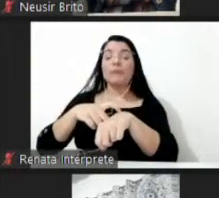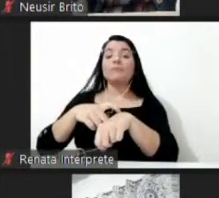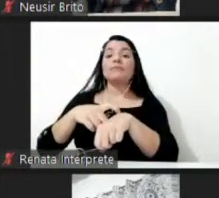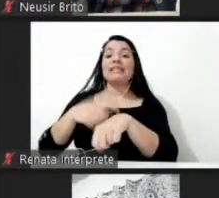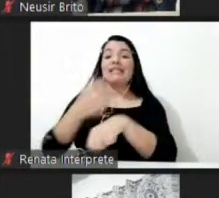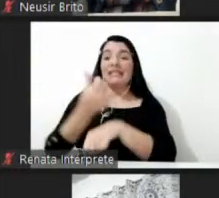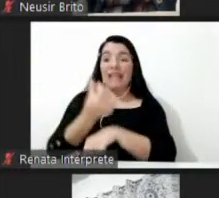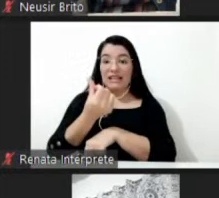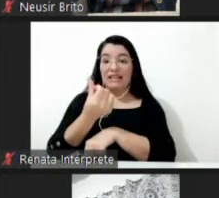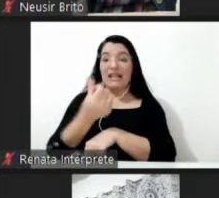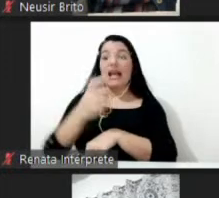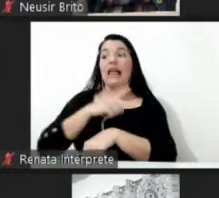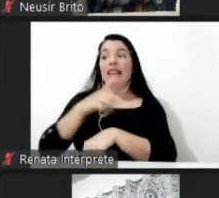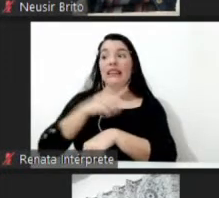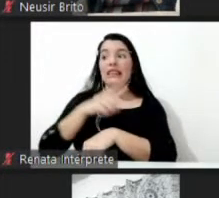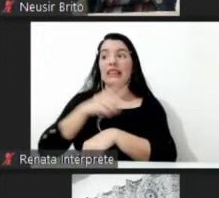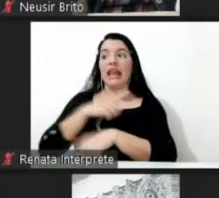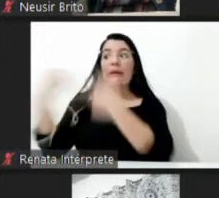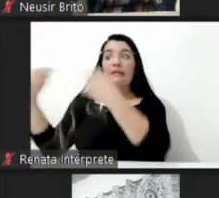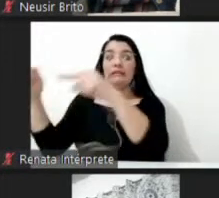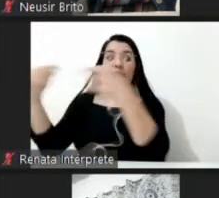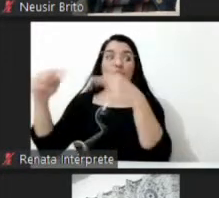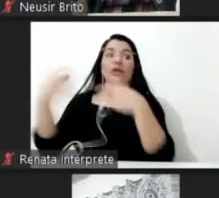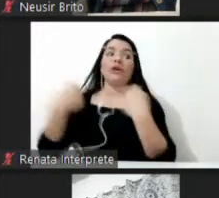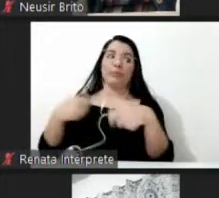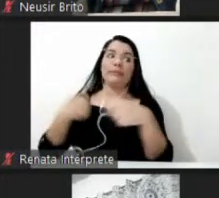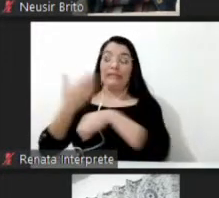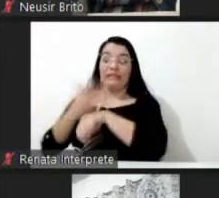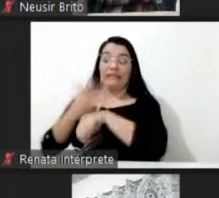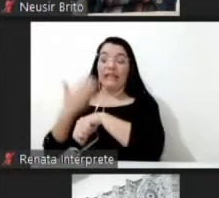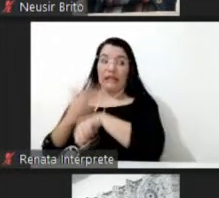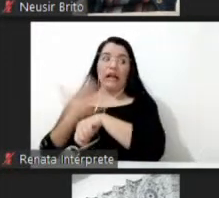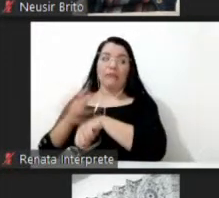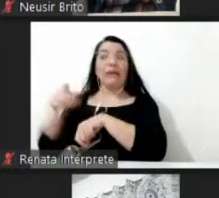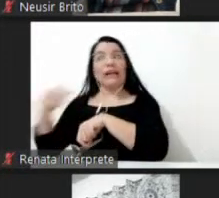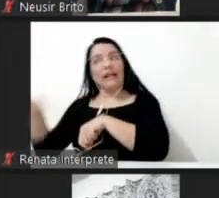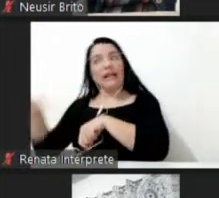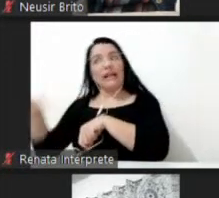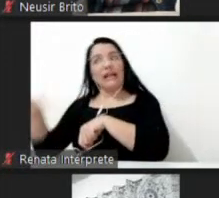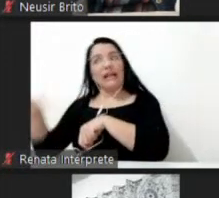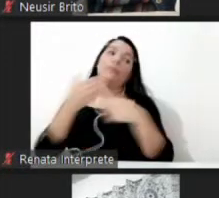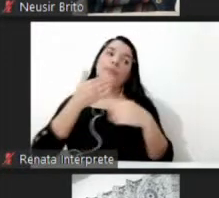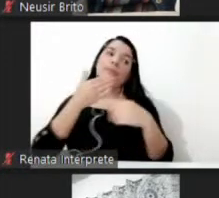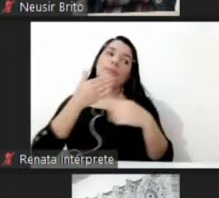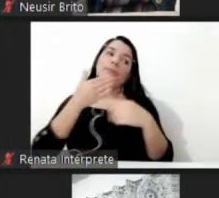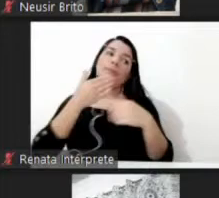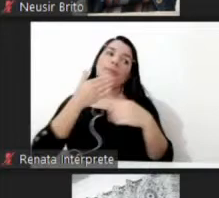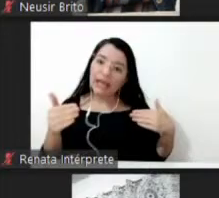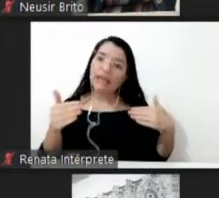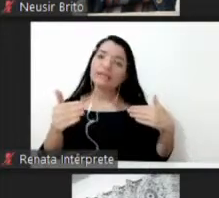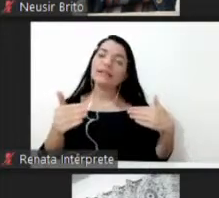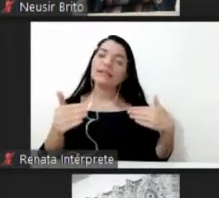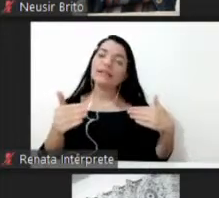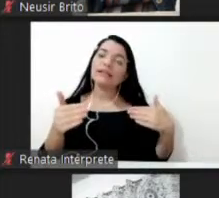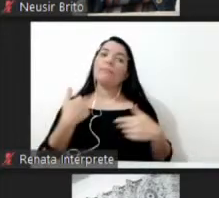minha saudação e daqui a pouquinho eu vou pedir licença a todos vocês para poder me